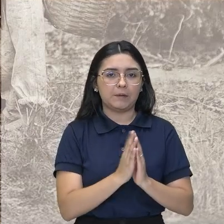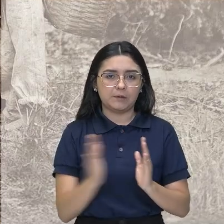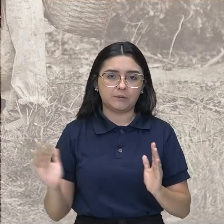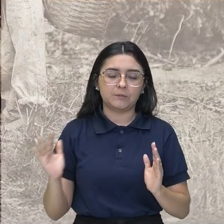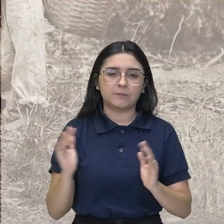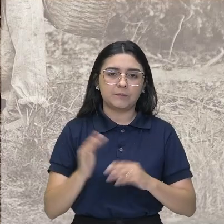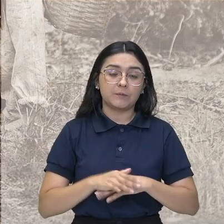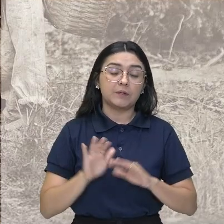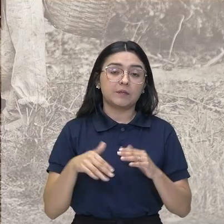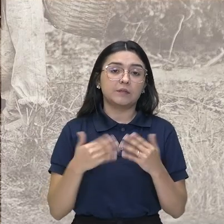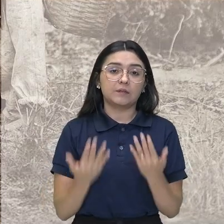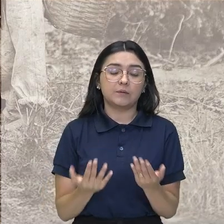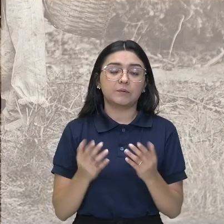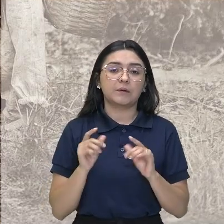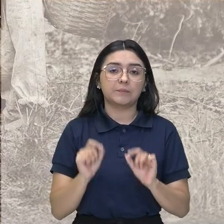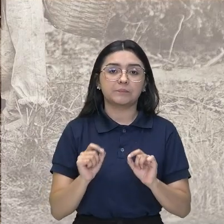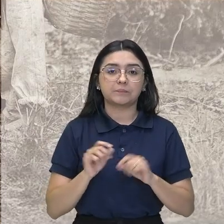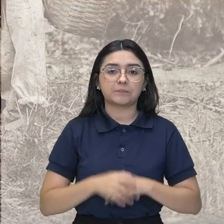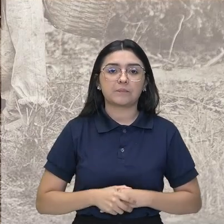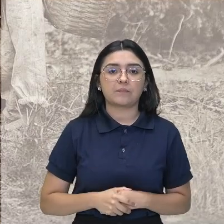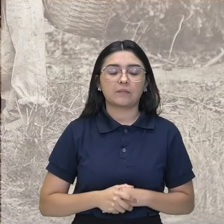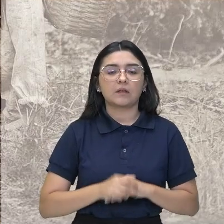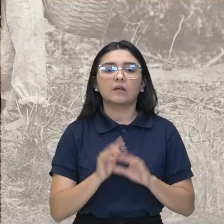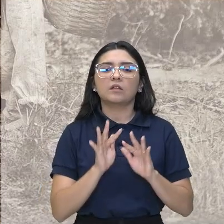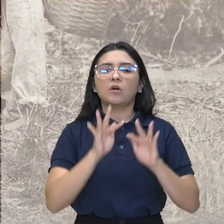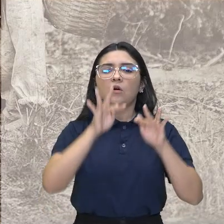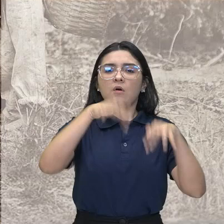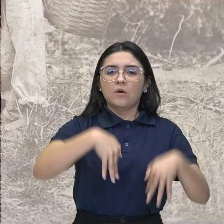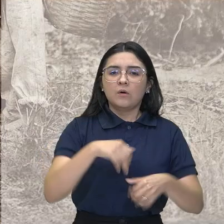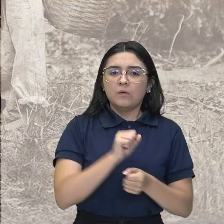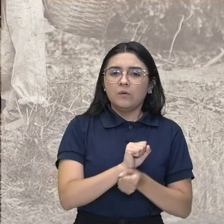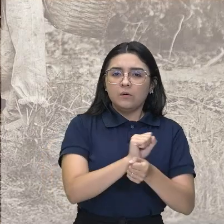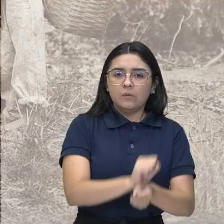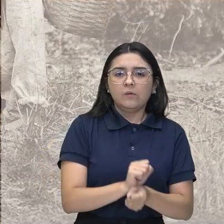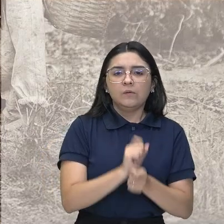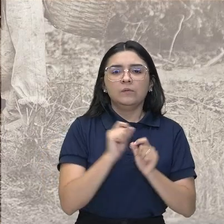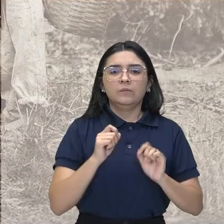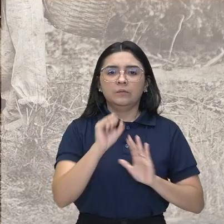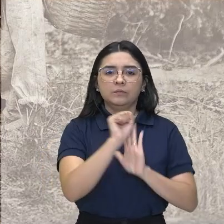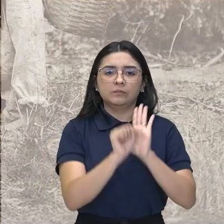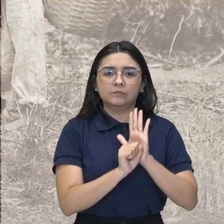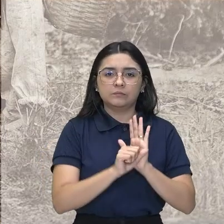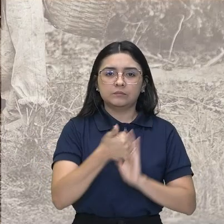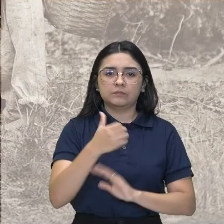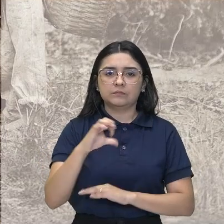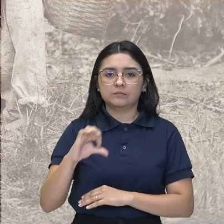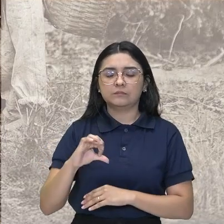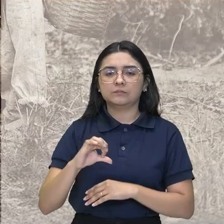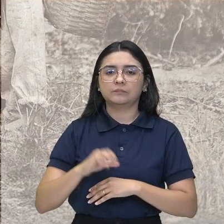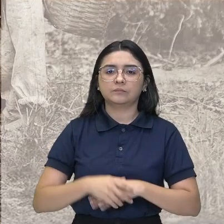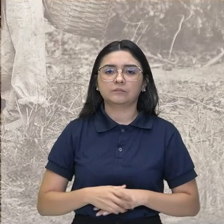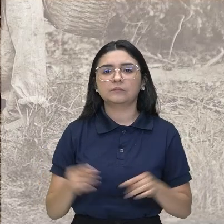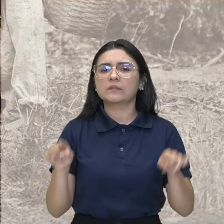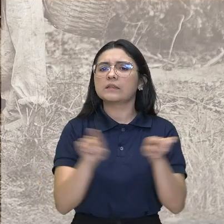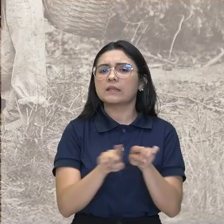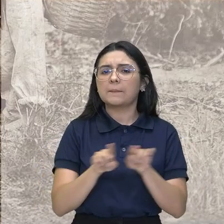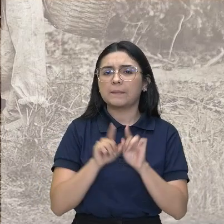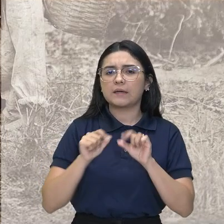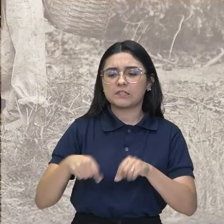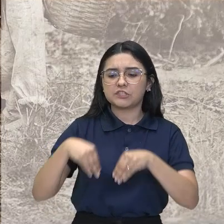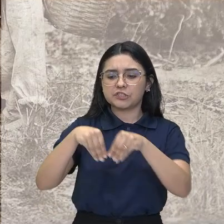Então essa questão do fim do escravismo, ali na segunda metade do século XIX, e também a questão de